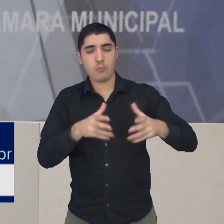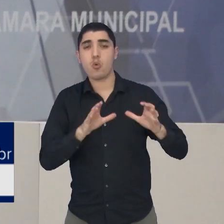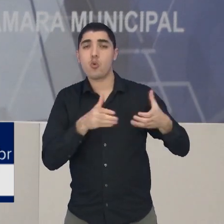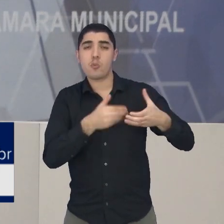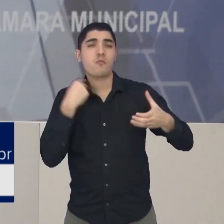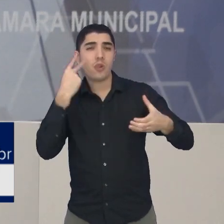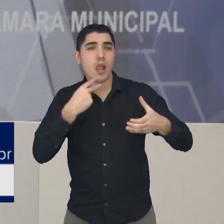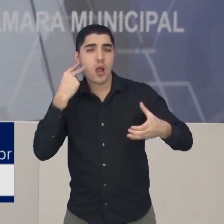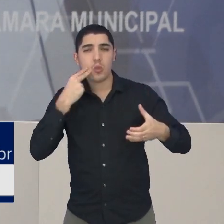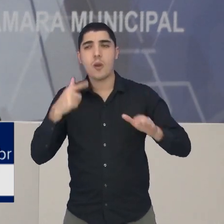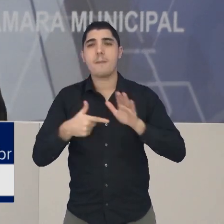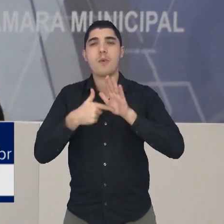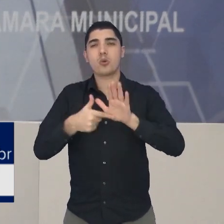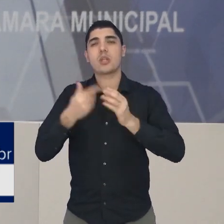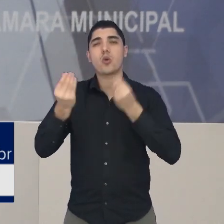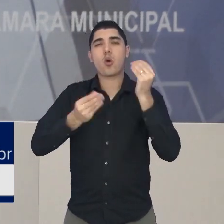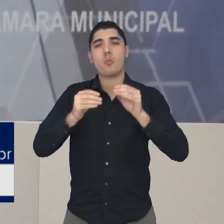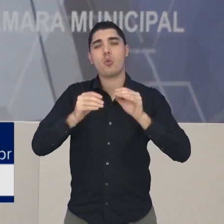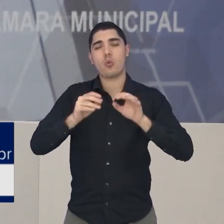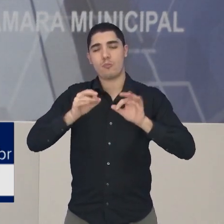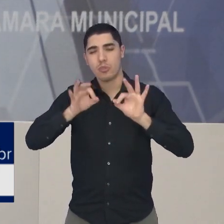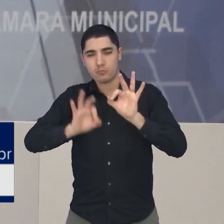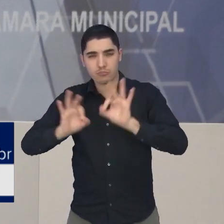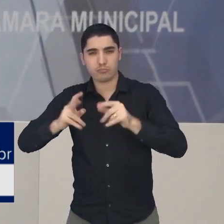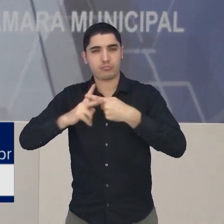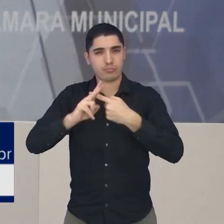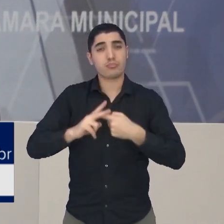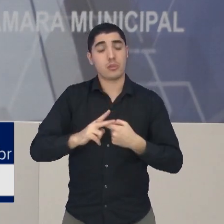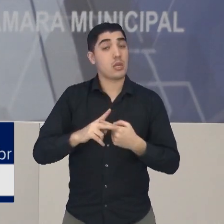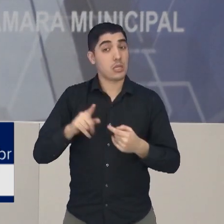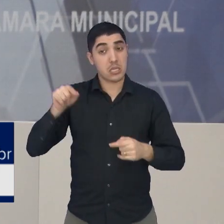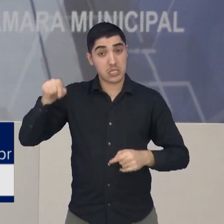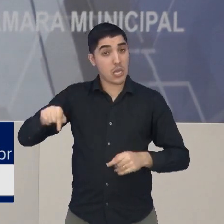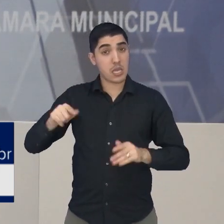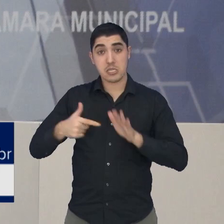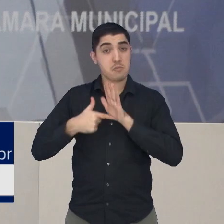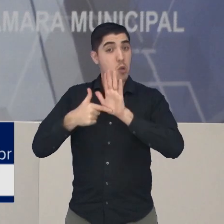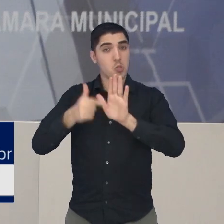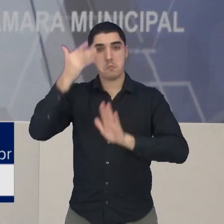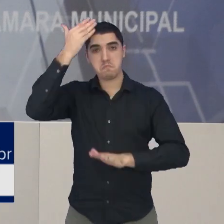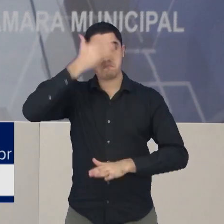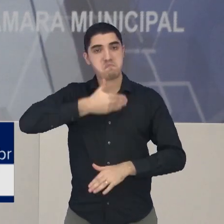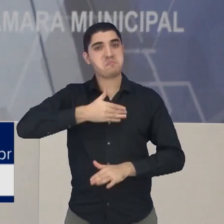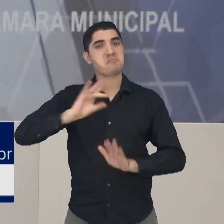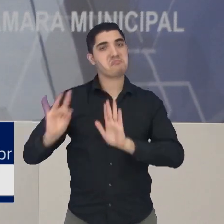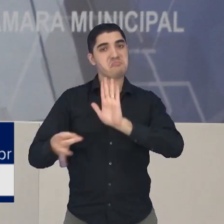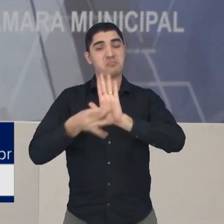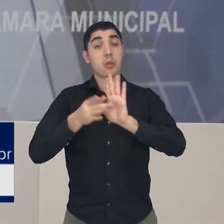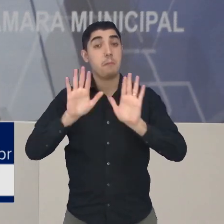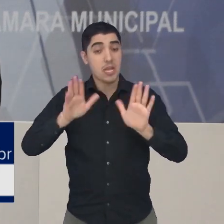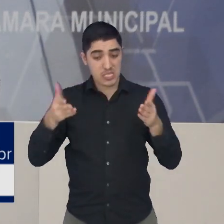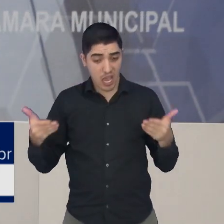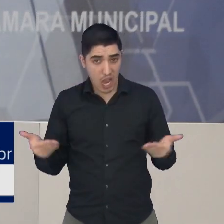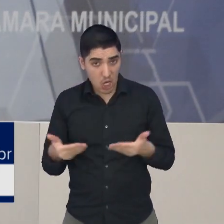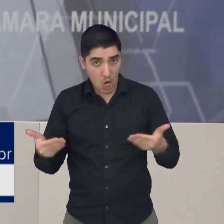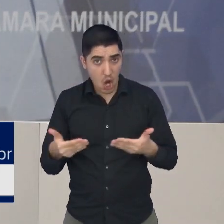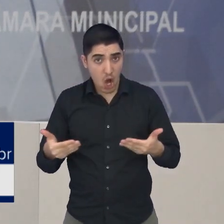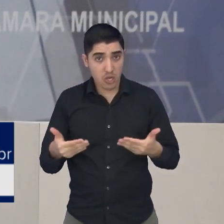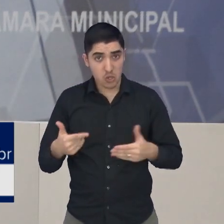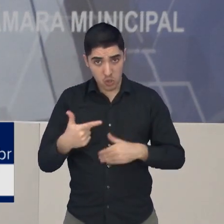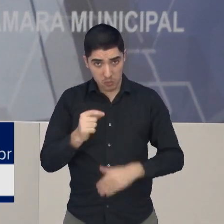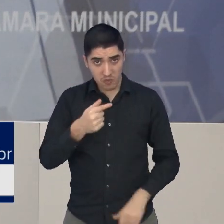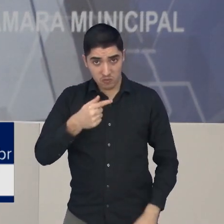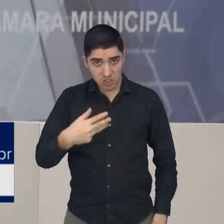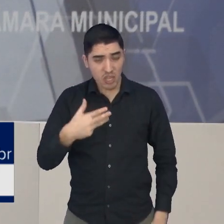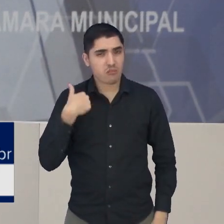muito transparente, com a participação popular. Dessa vez nós não estamos vendo nem participação popular, nem a participação